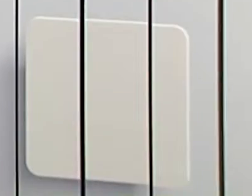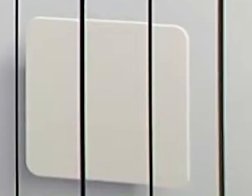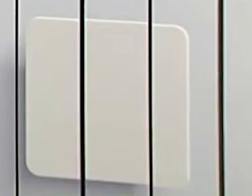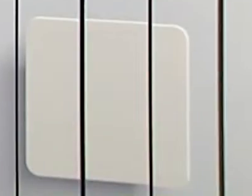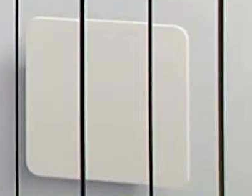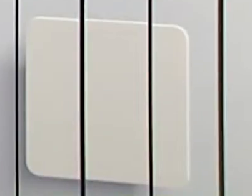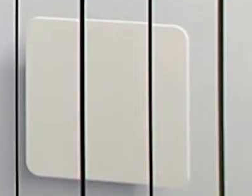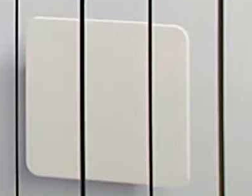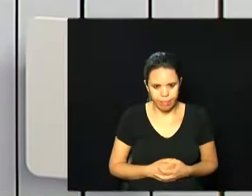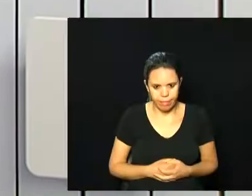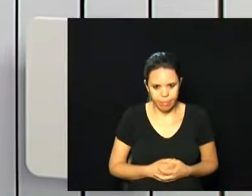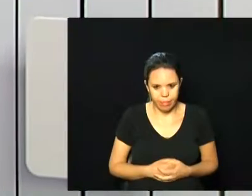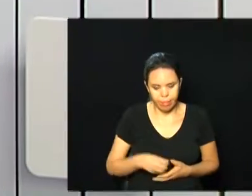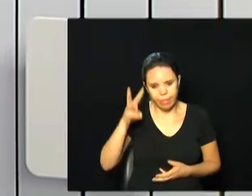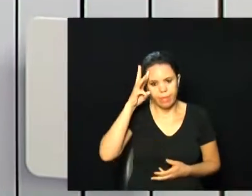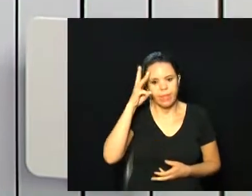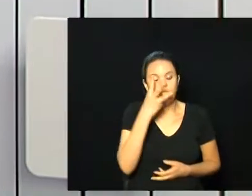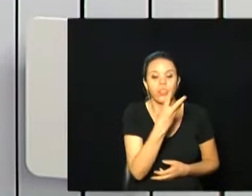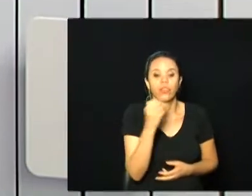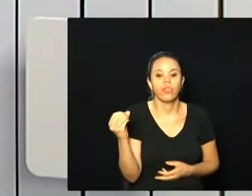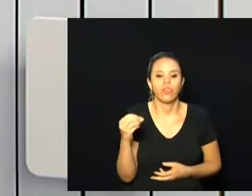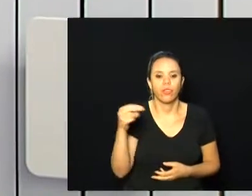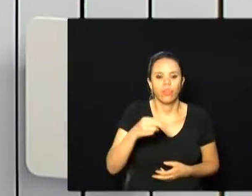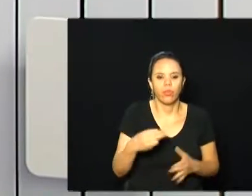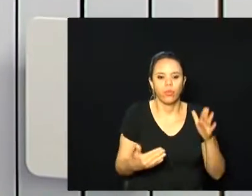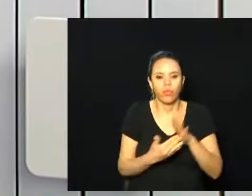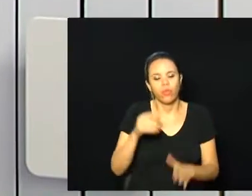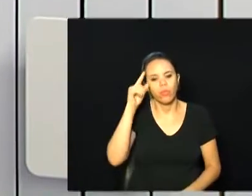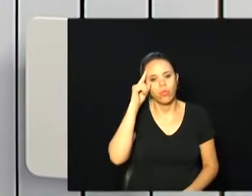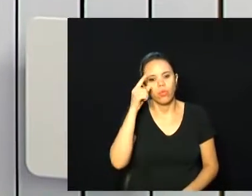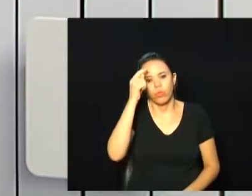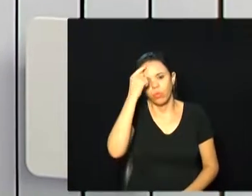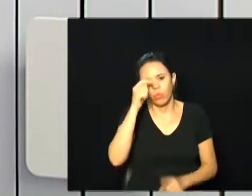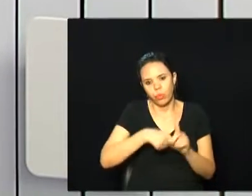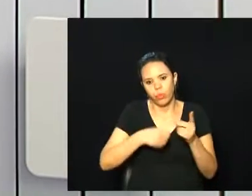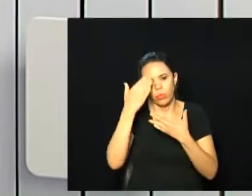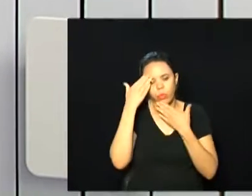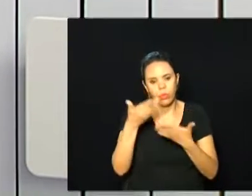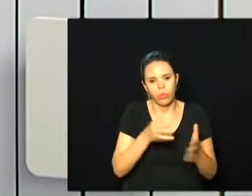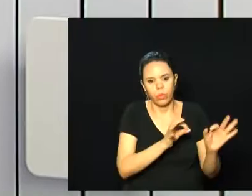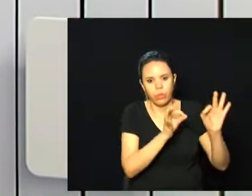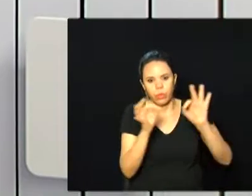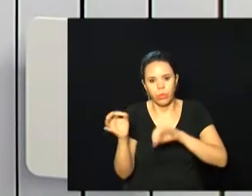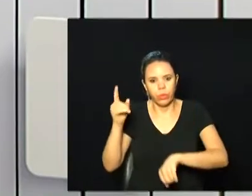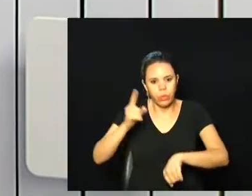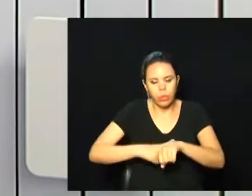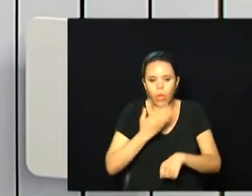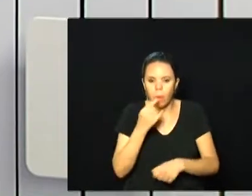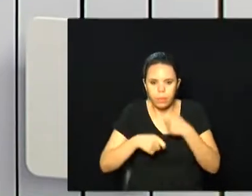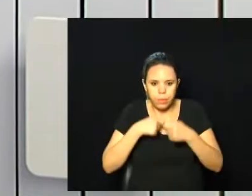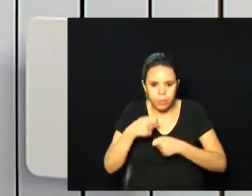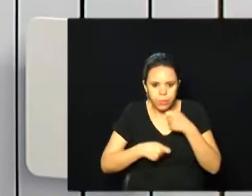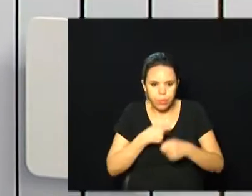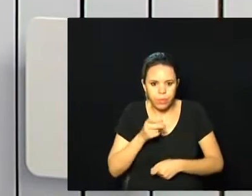Olá, terça-feira, 30 de novembro, último dia do mês. Eu agradeço a sua companhia aqui bem na hora do almoço. A